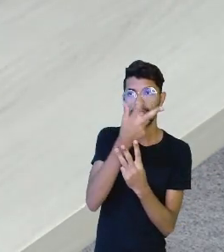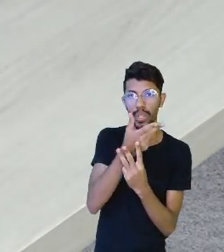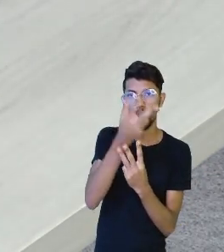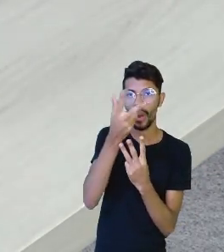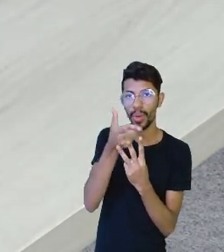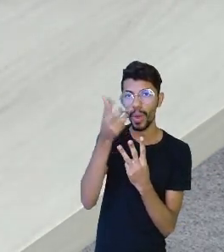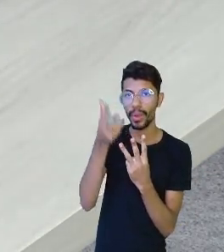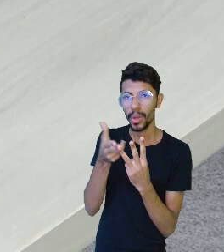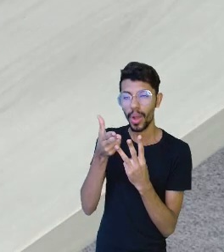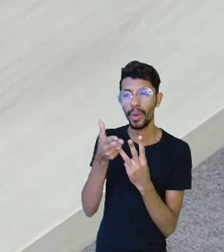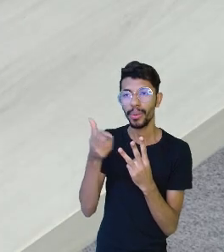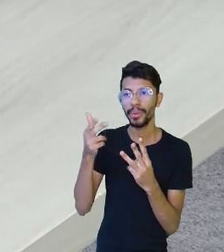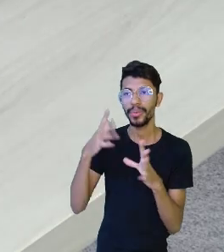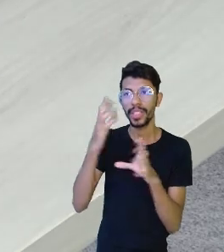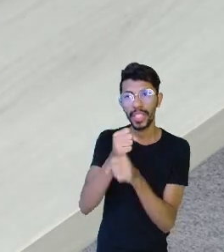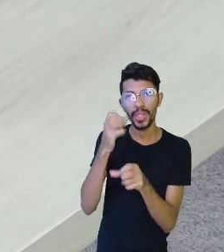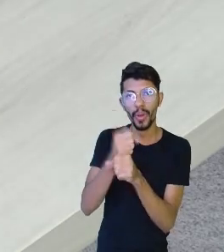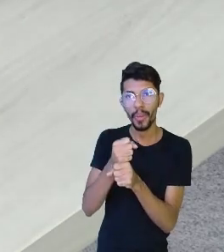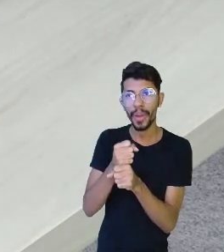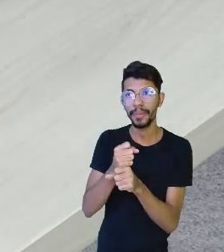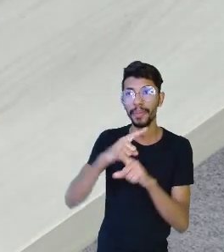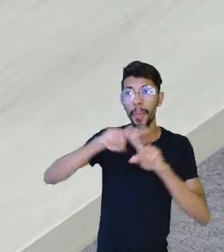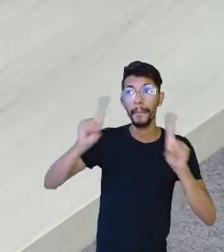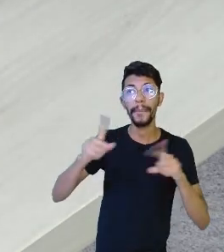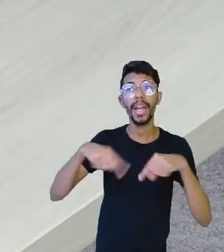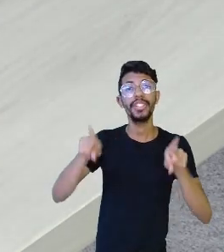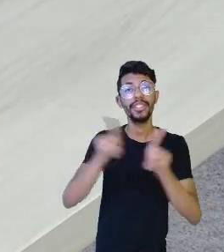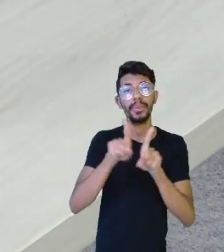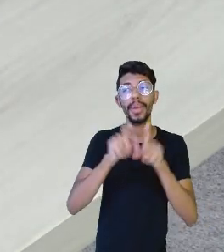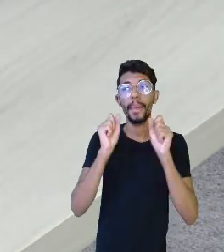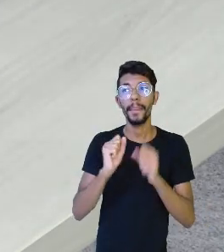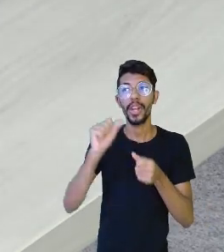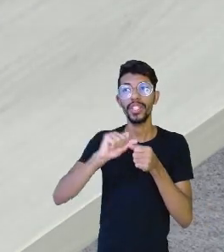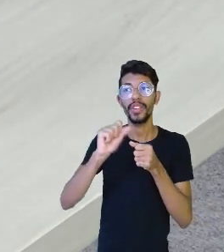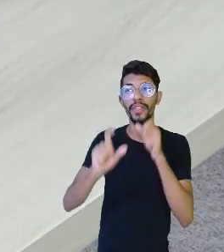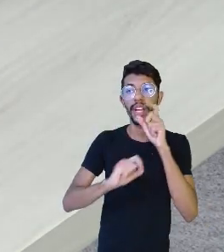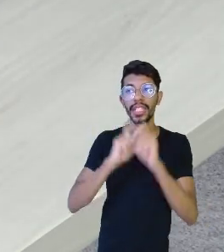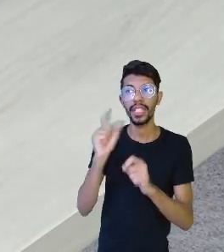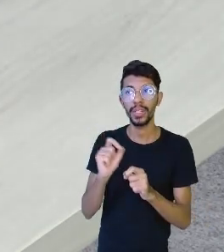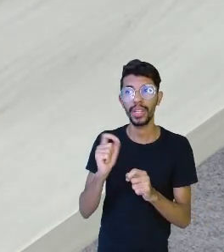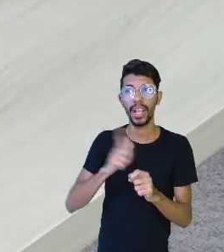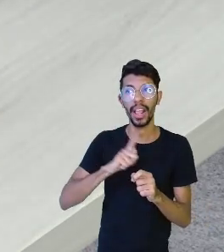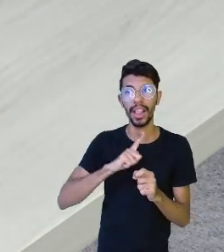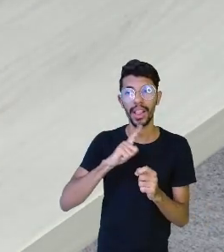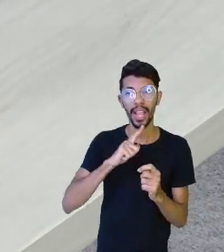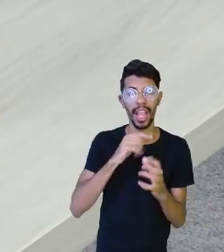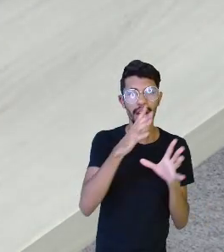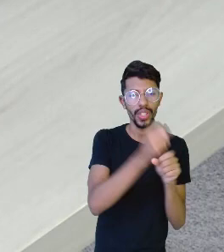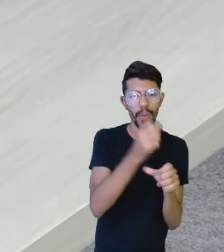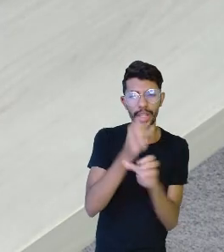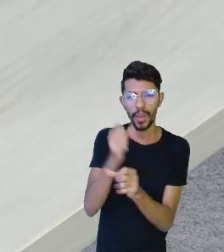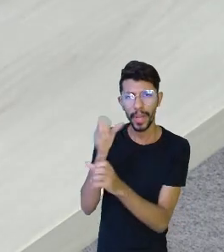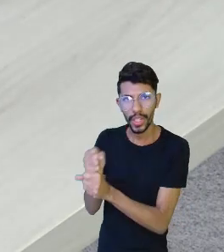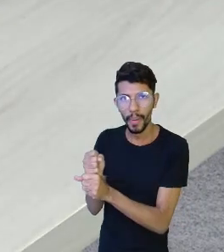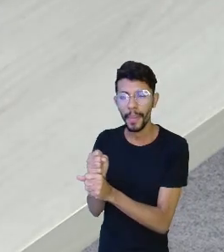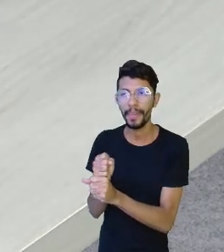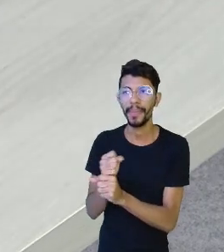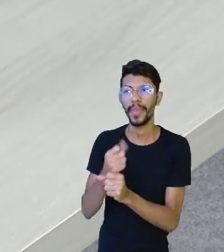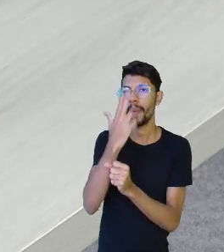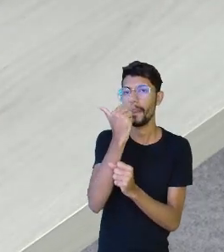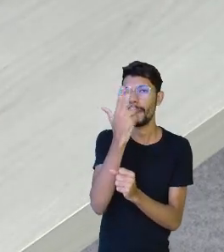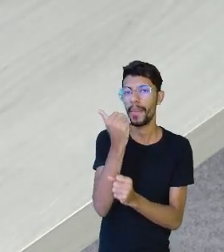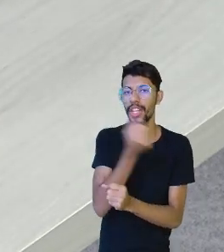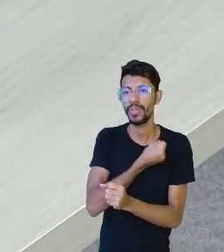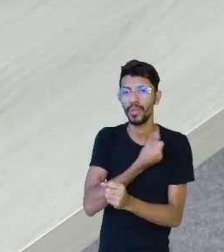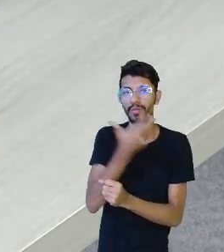é a soma de parcelas iguais, mas eu posso fazer, quando tiver a soma de parcelas iguais, ou seja, o mesmo número